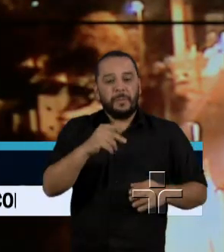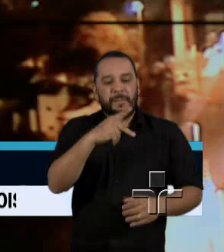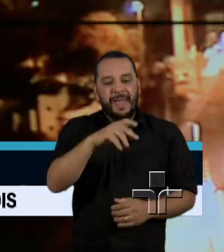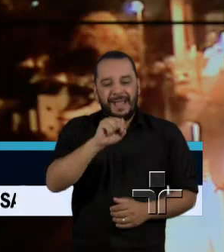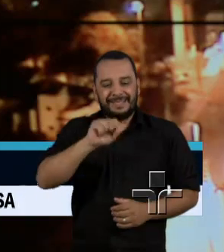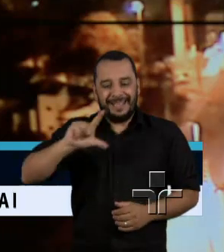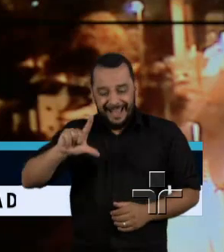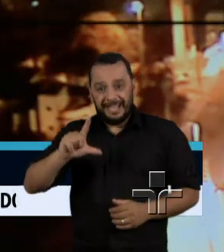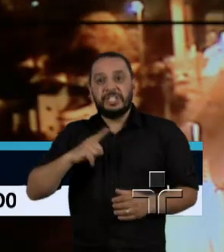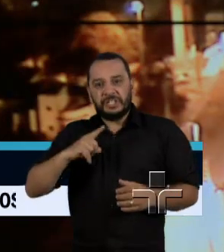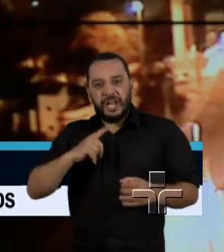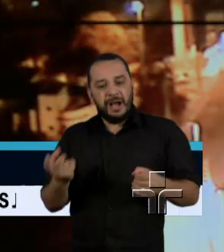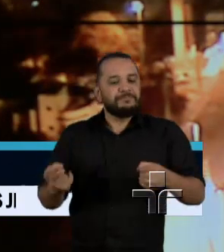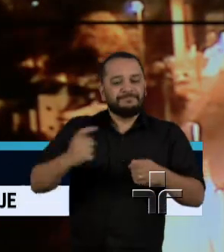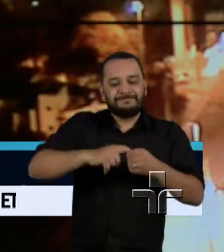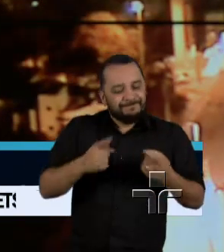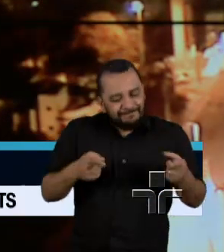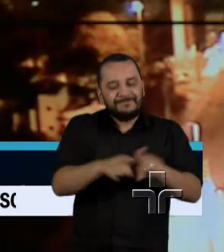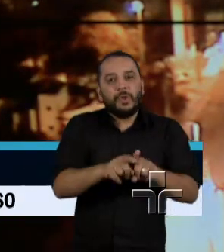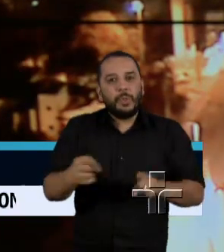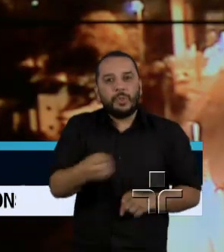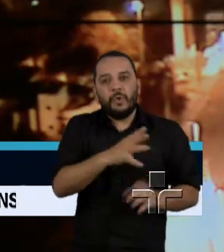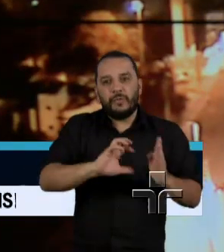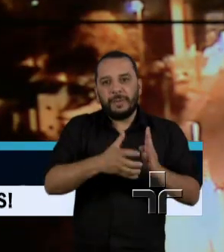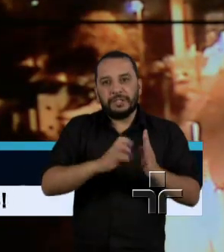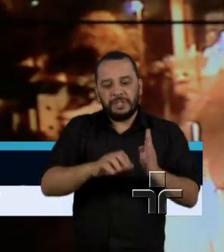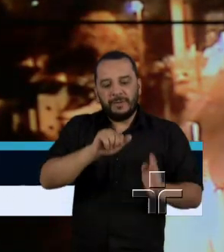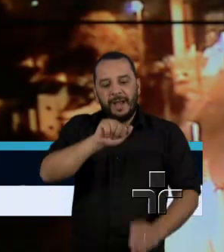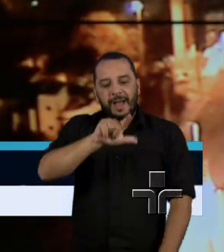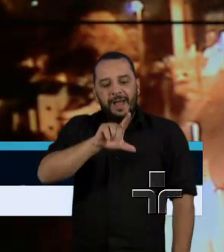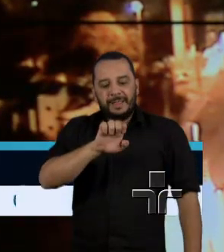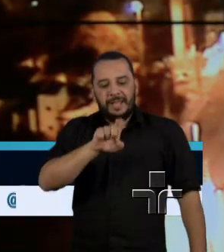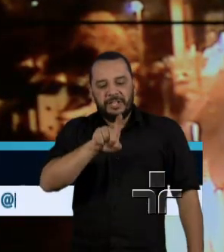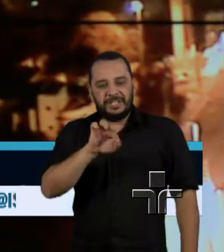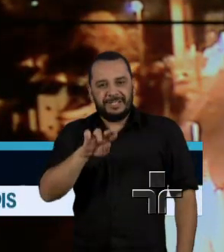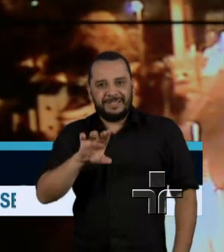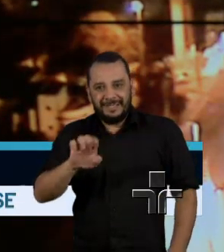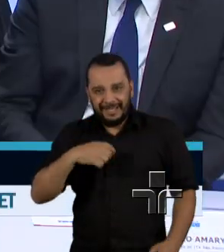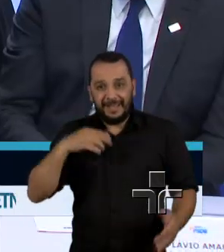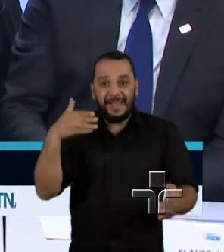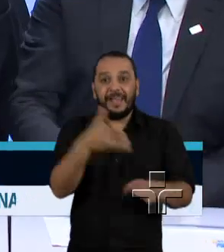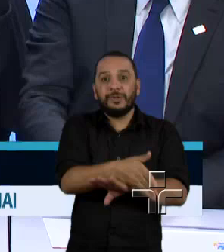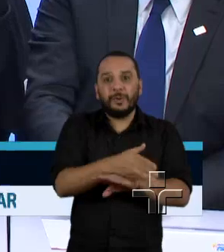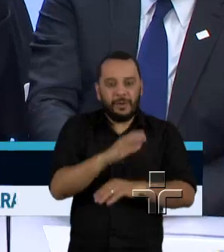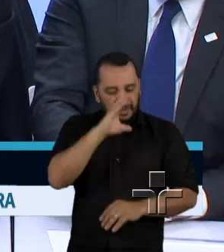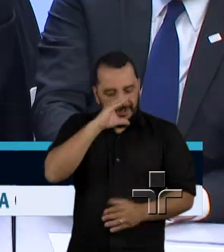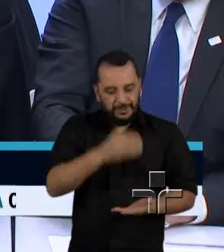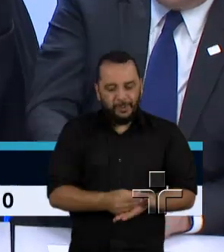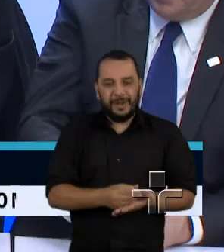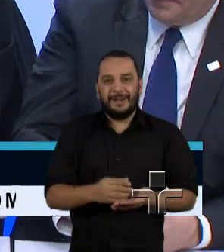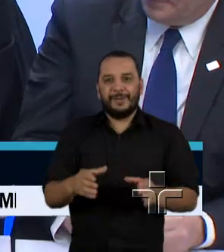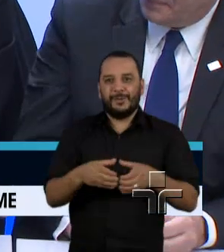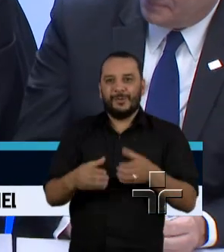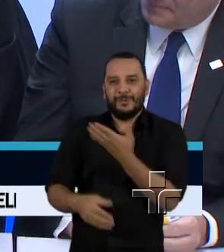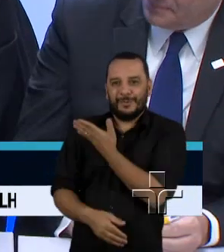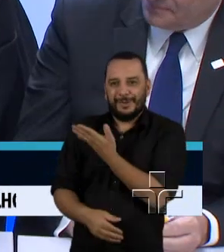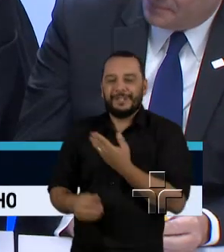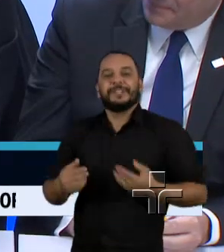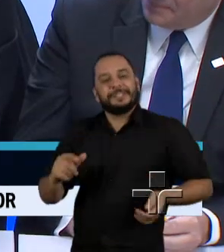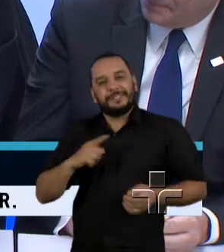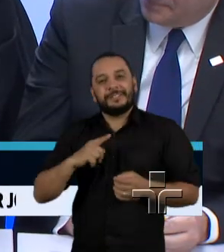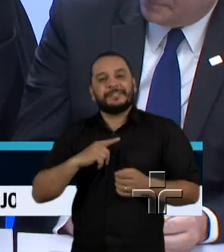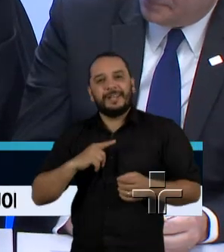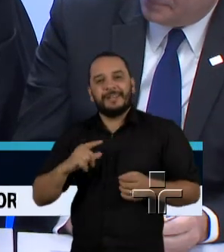filiou a um novo partido. O parlamentar assinou hoje a ficha de inscrição do PSDB. A cerimônia de filiação do